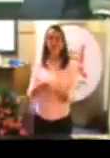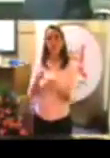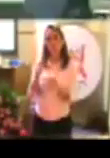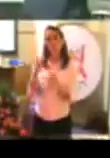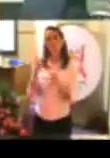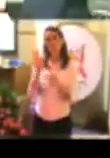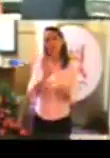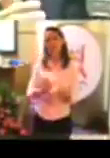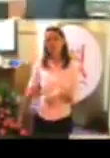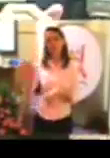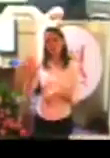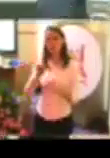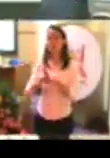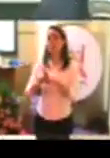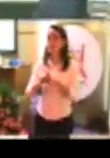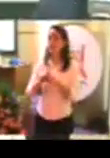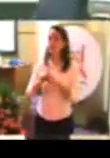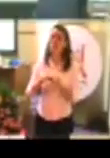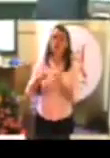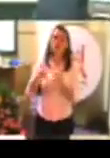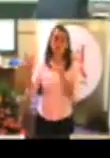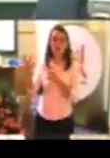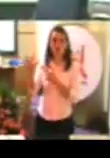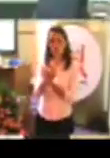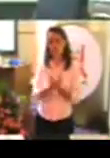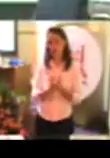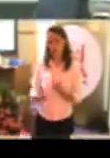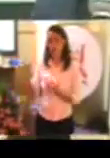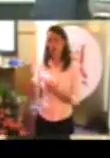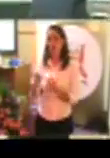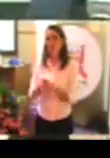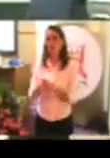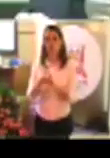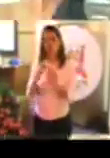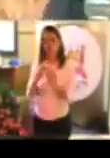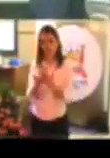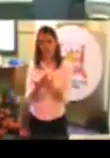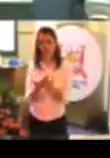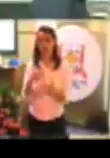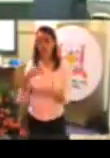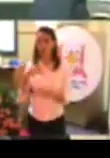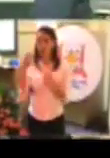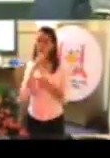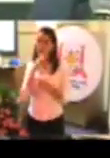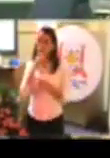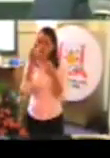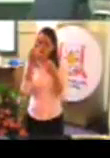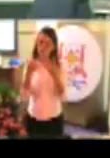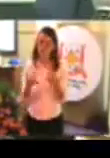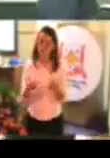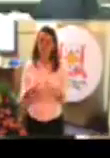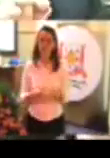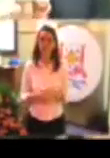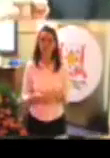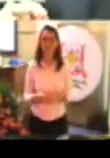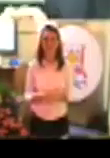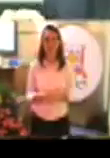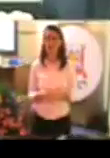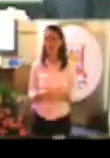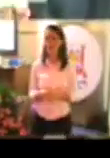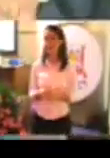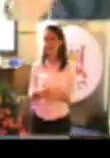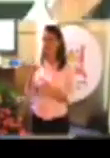outros dois poderes ocorre também a mesma coisa. E me permitam rapidamente mostrar